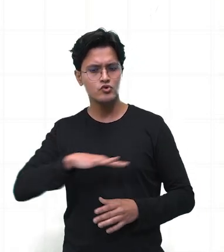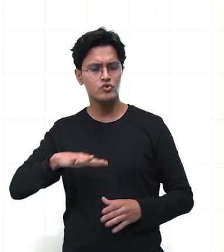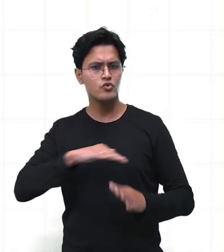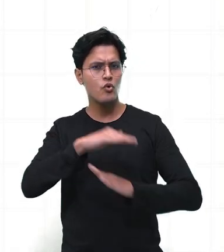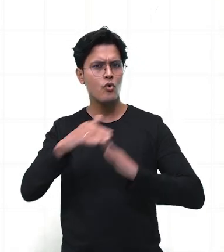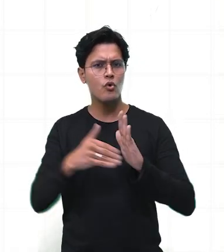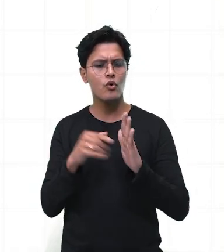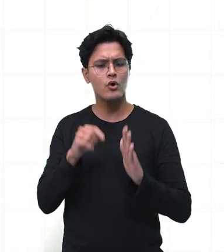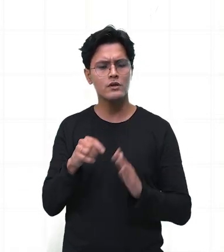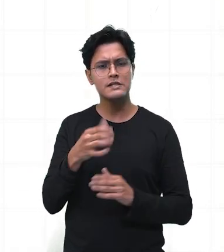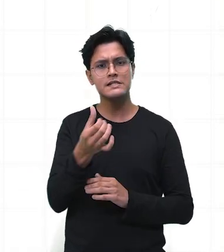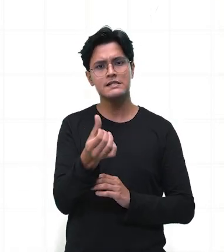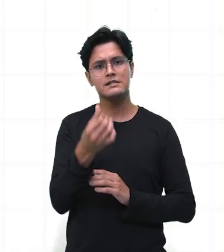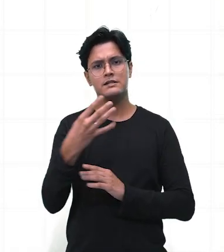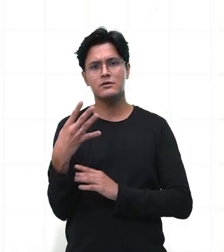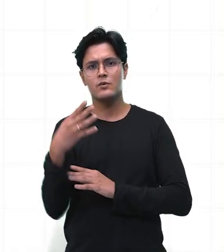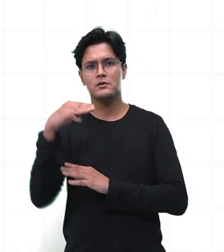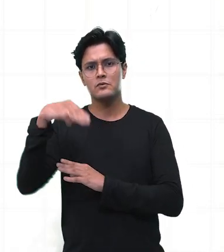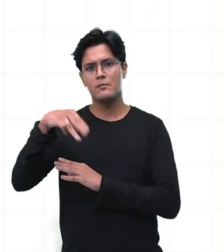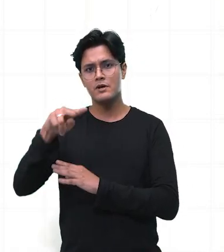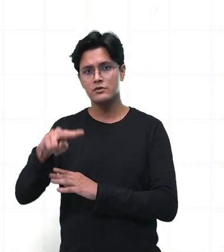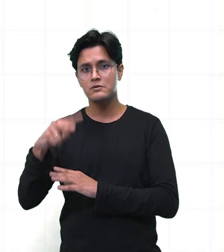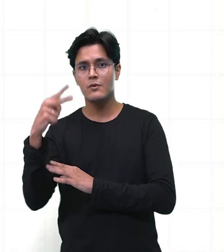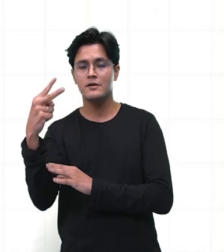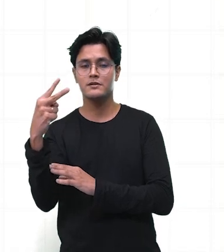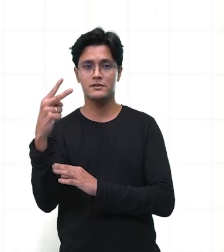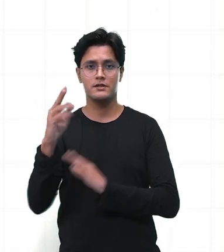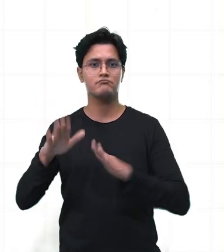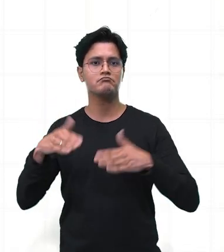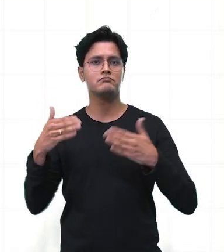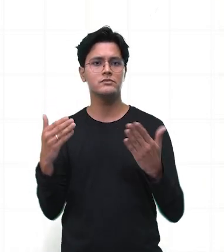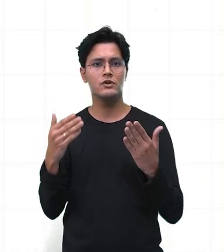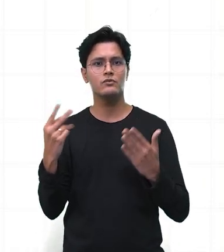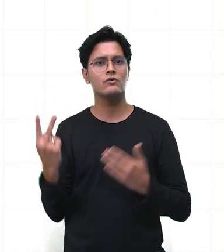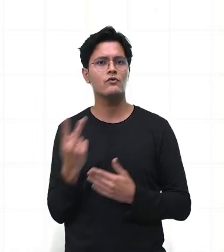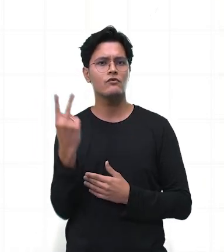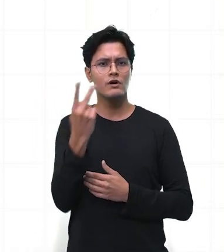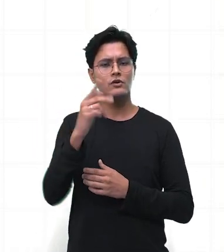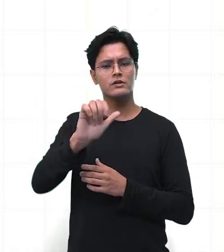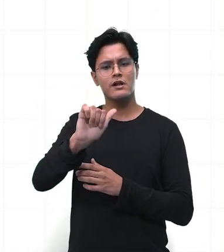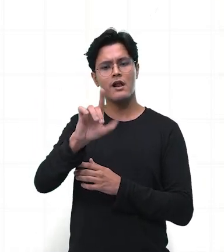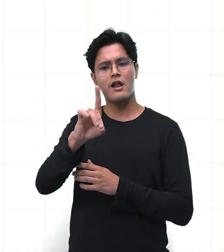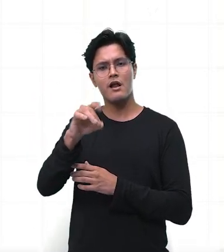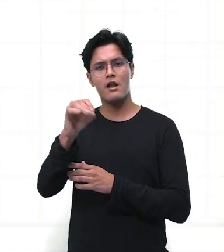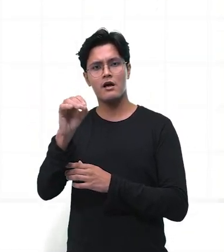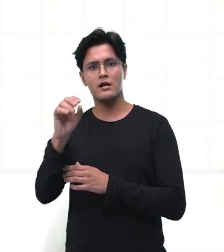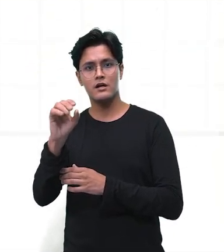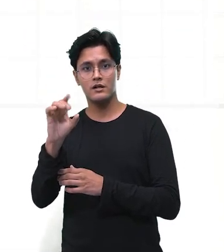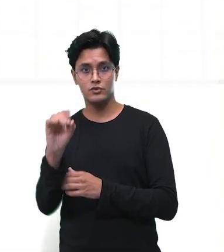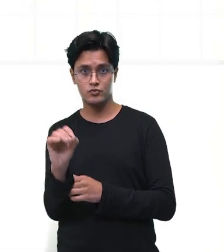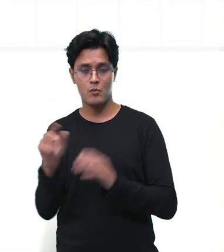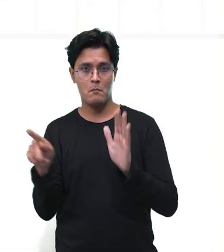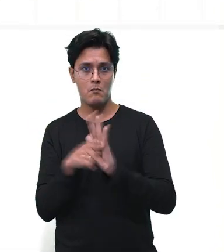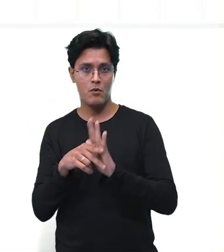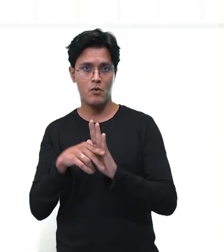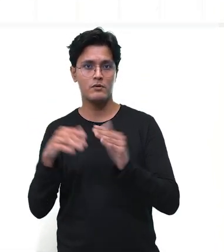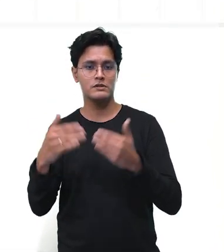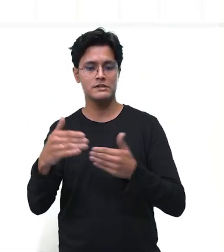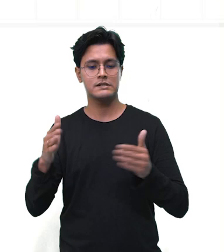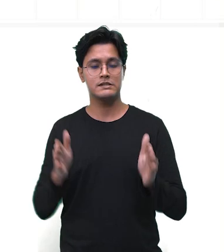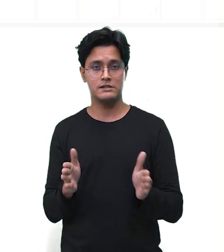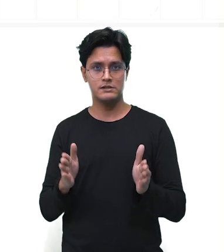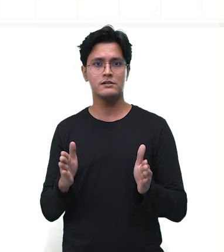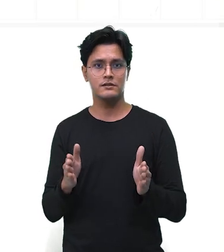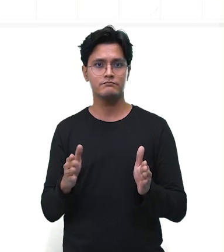quadrados, qual o valor do lado da sala? E aí, para a gente dar essa resposta aqui, pessoal, eu quero primeiro